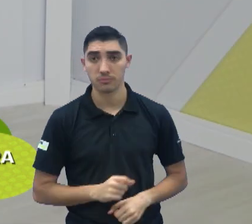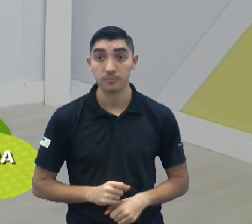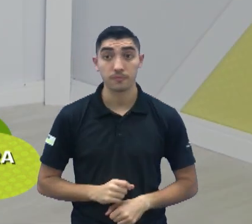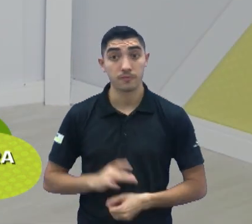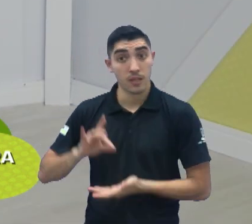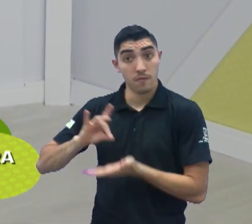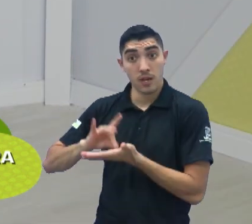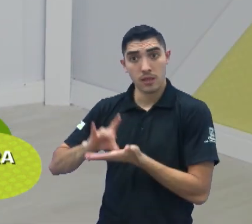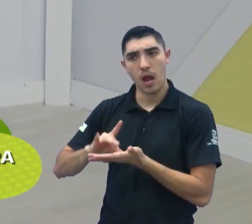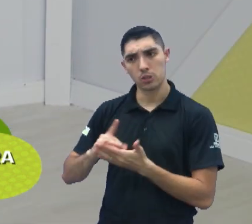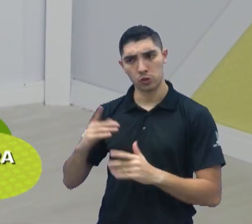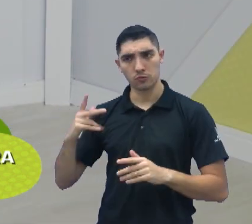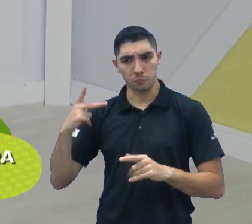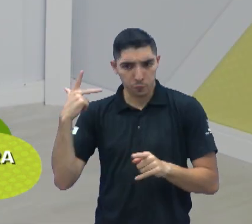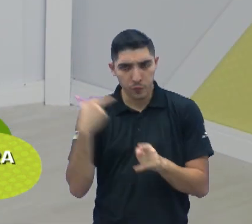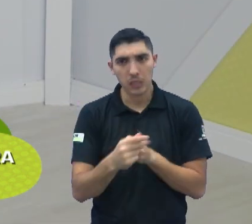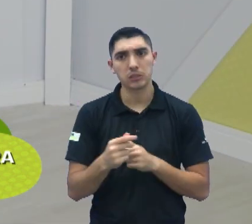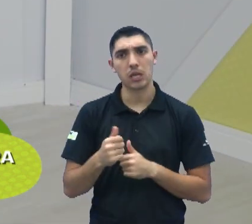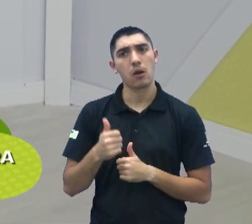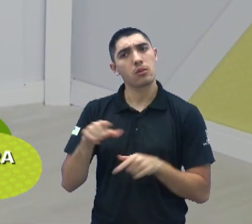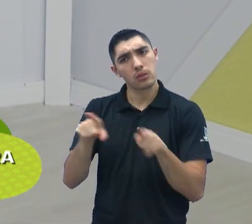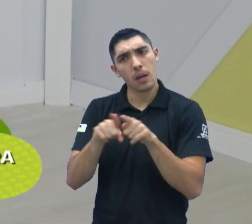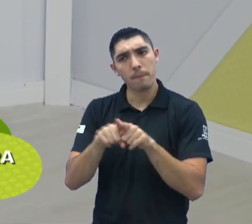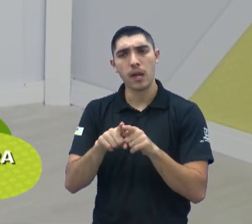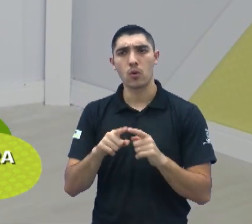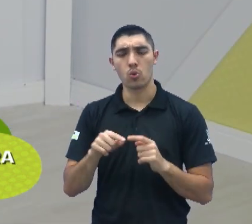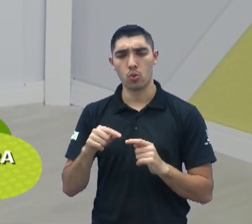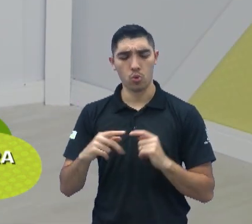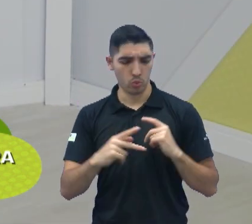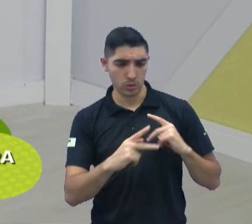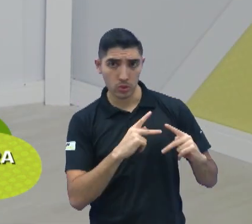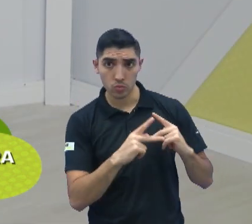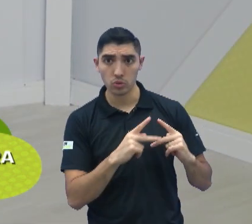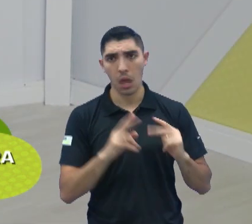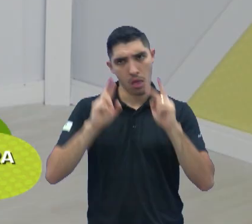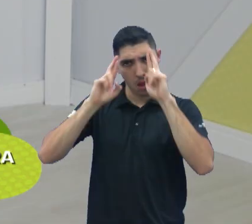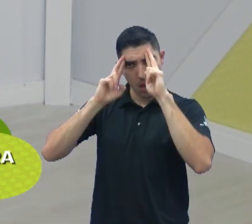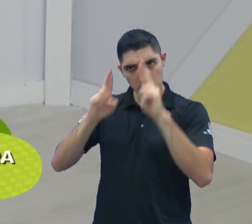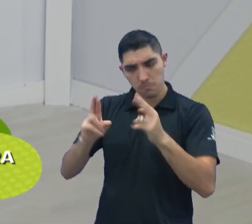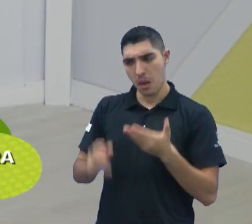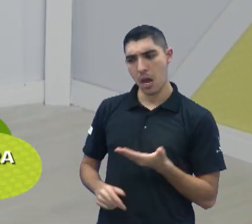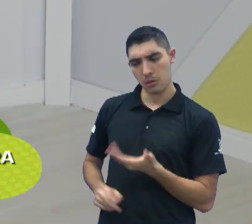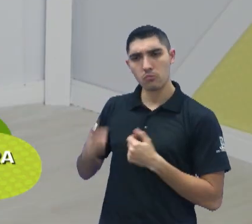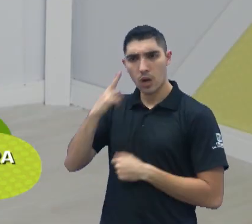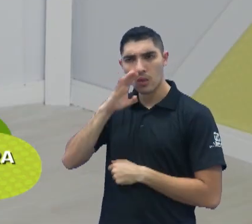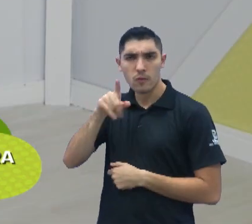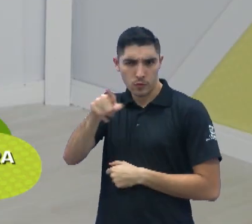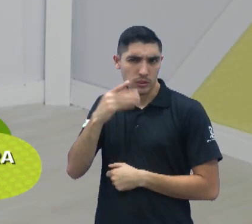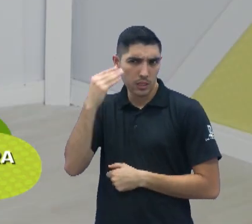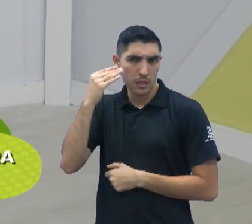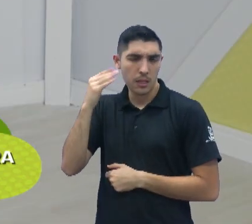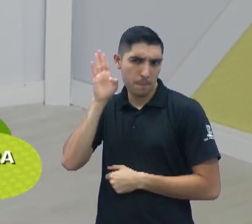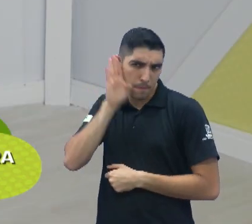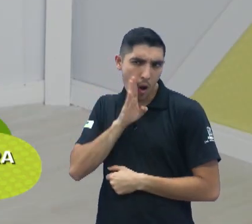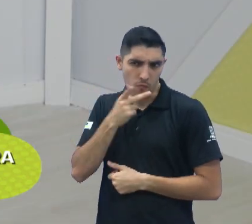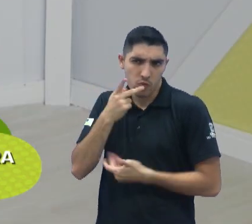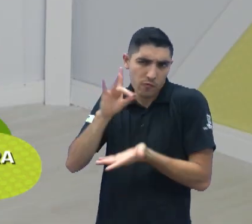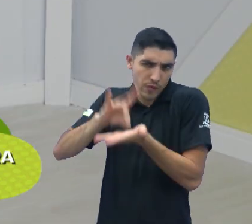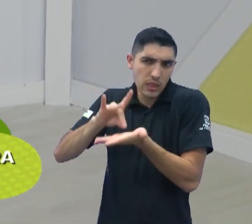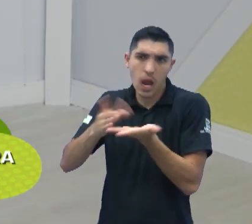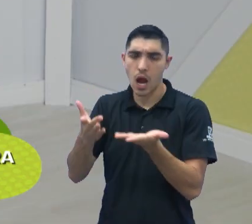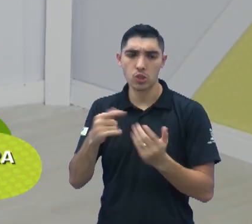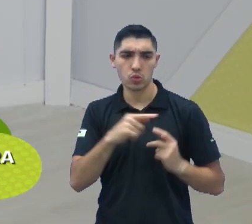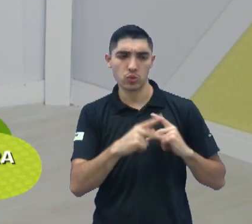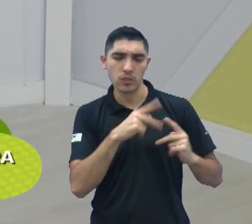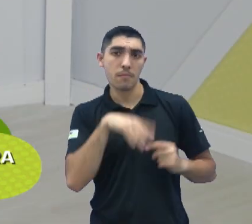né, respeitando as adversárias, a condição técnica e até mesmo física aí apontada por você, ganhou na bola, fazendo o que tem que